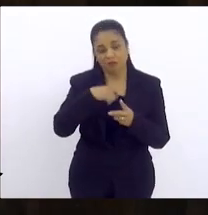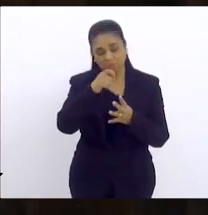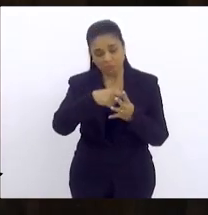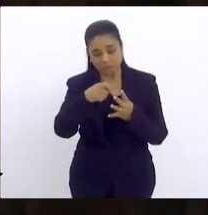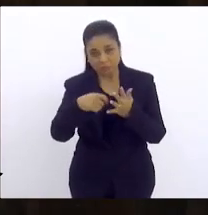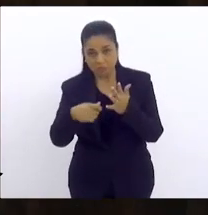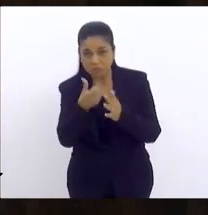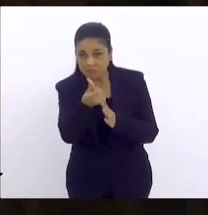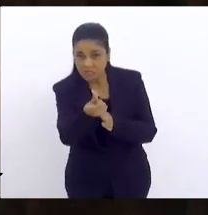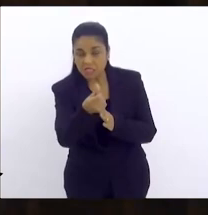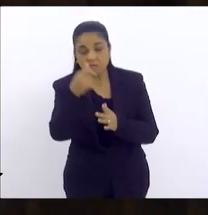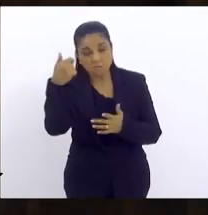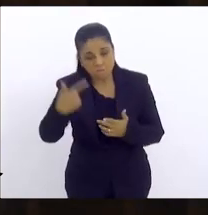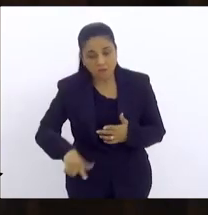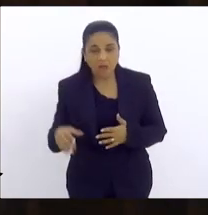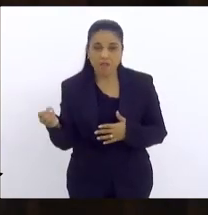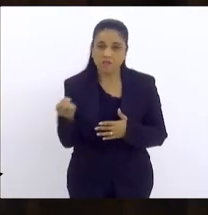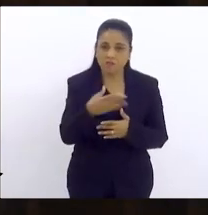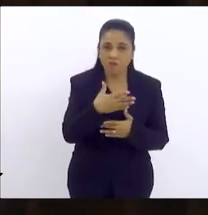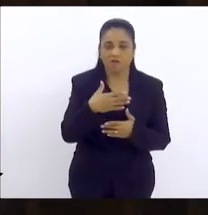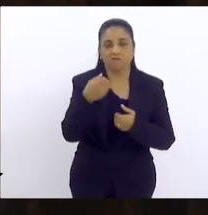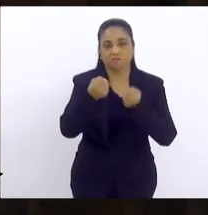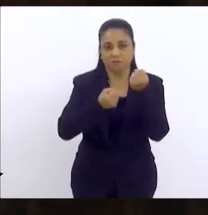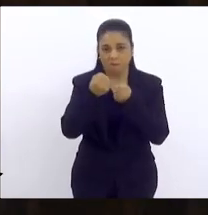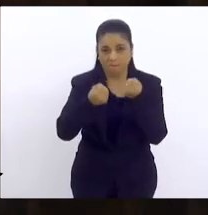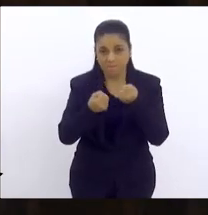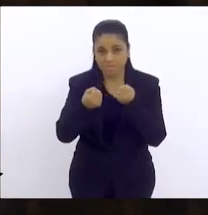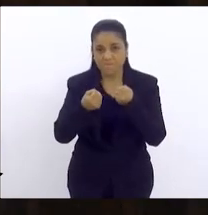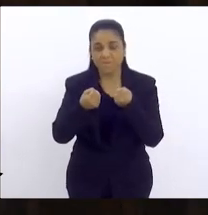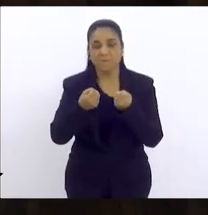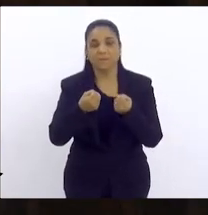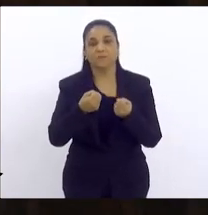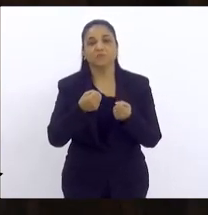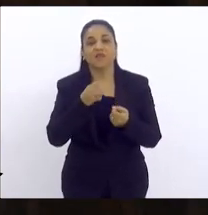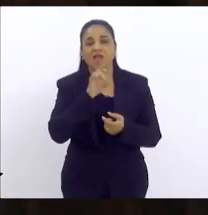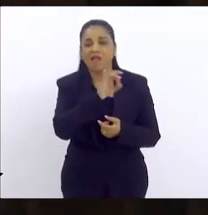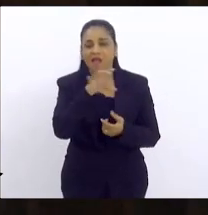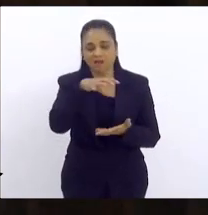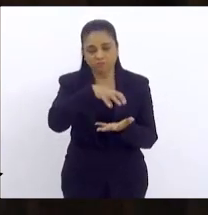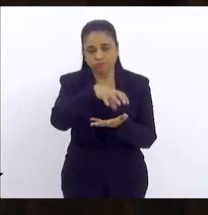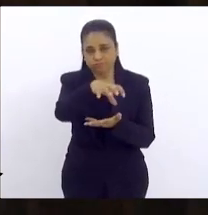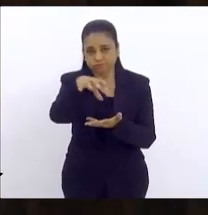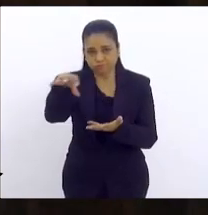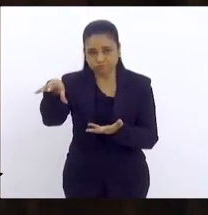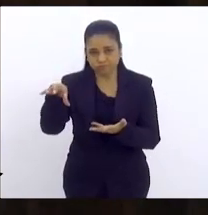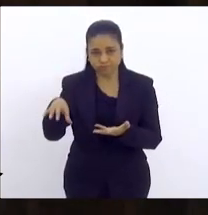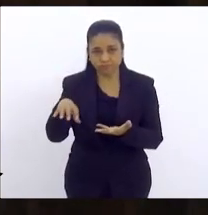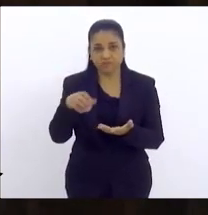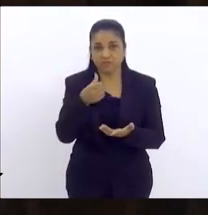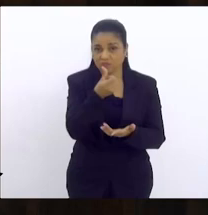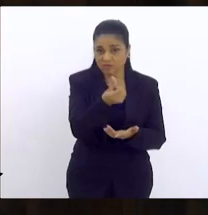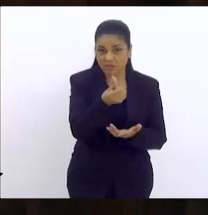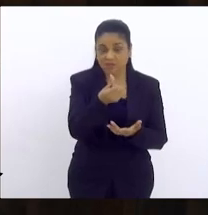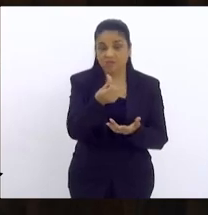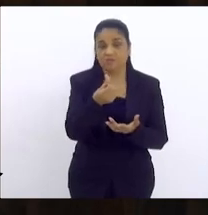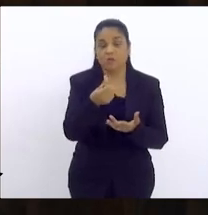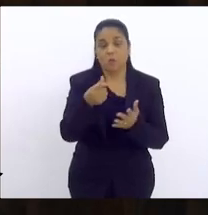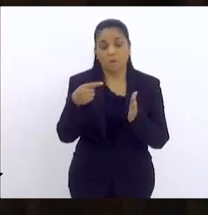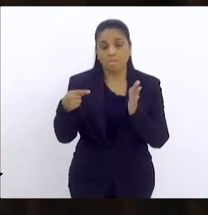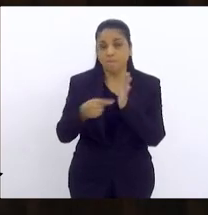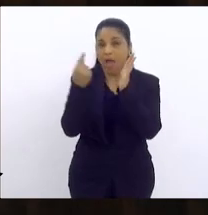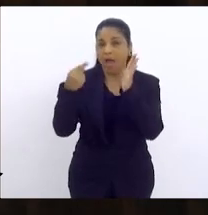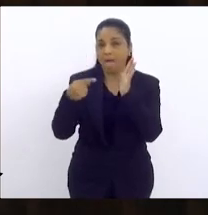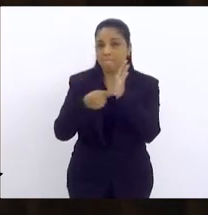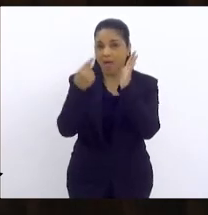recebemos mais viaturas recebemos cada unidade que são seis recebeu um blindado novo blindado